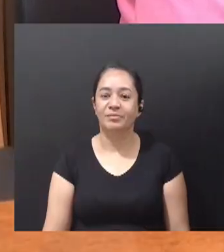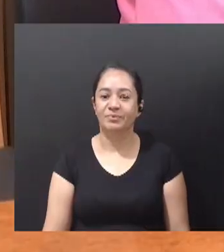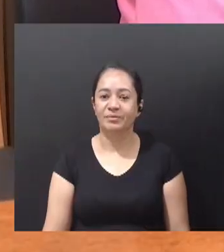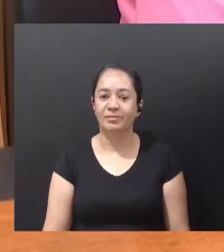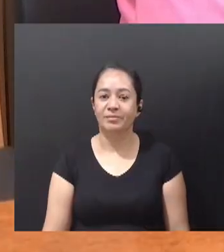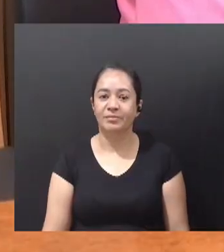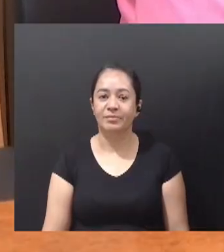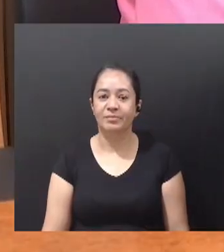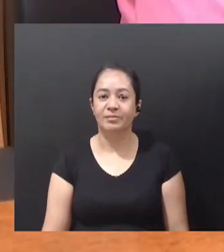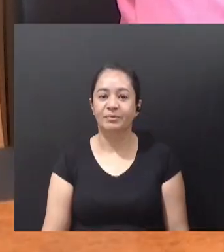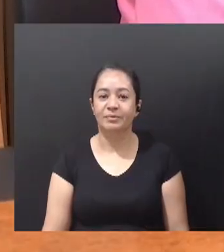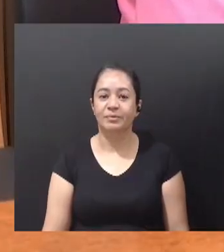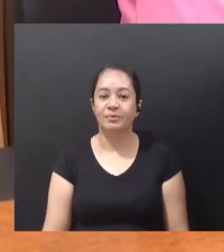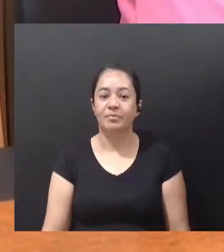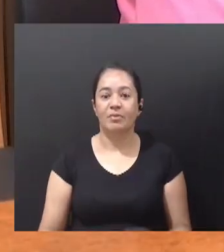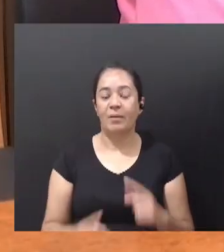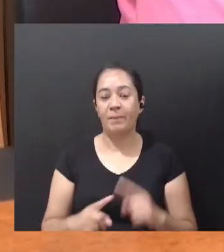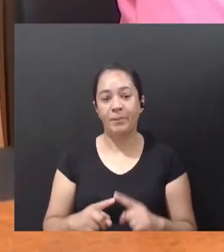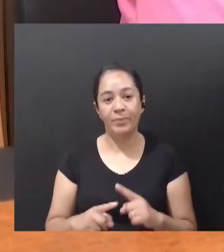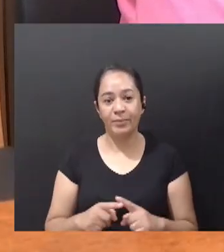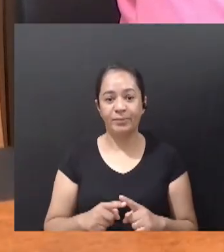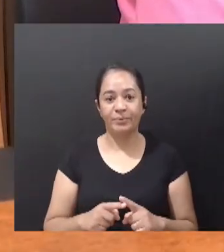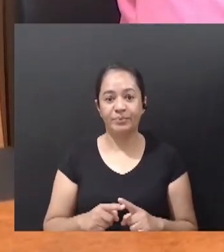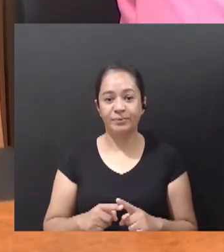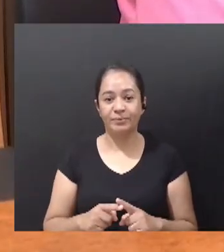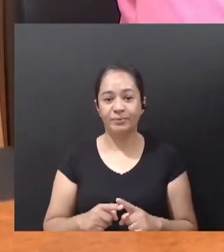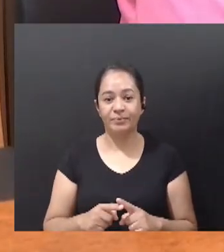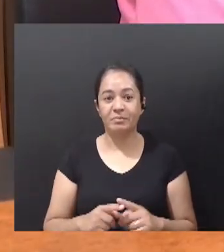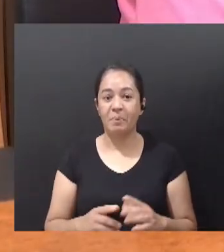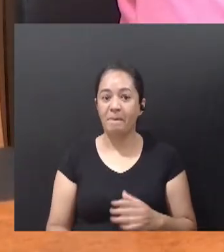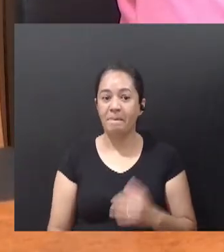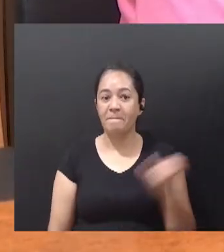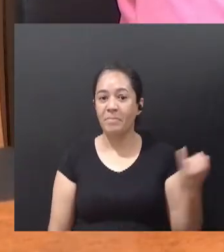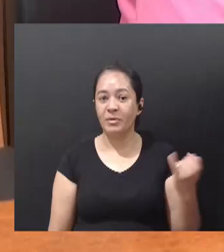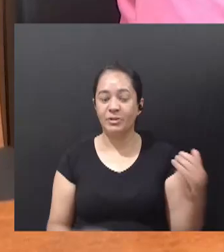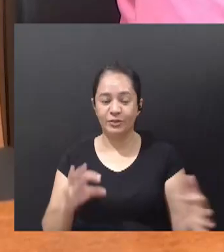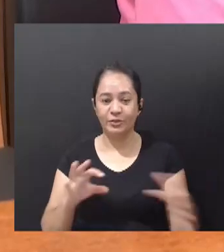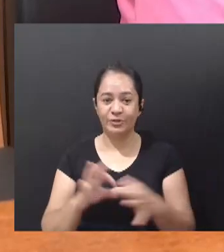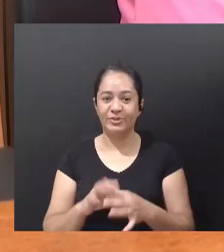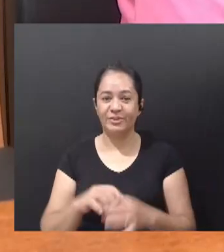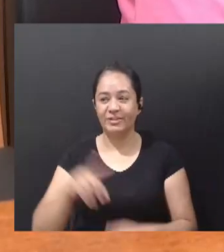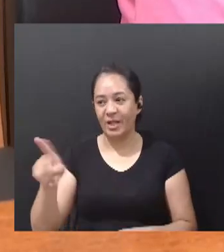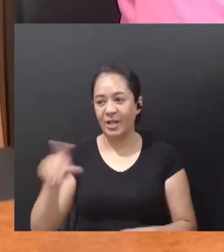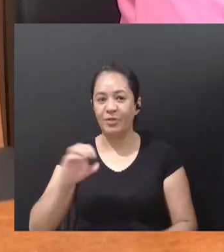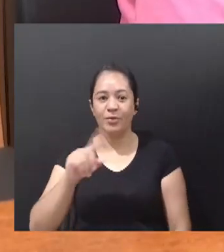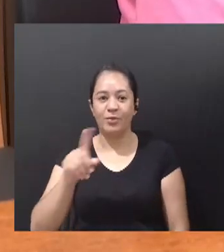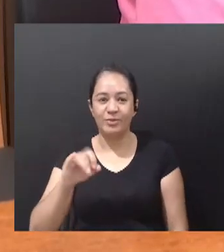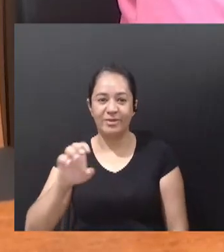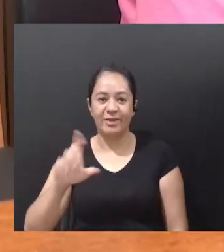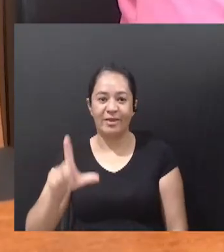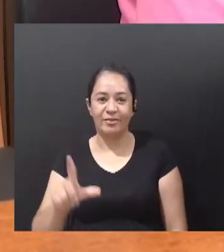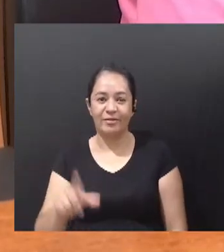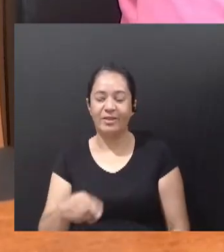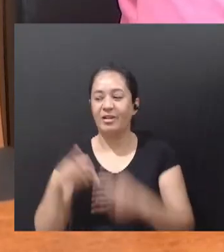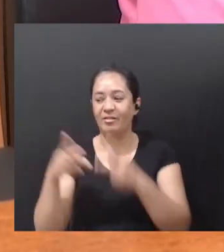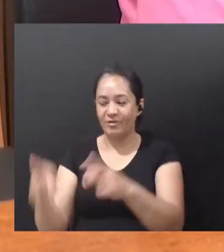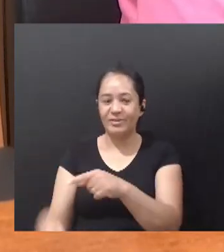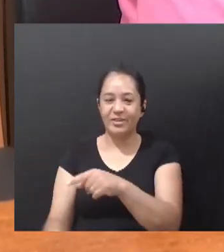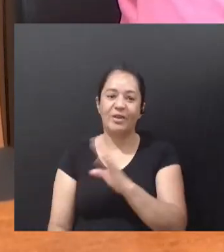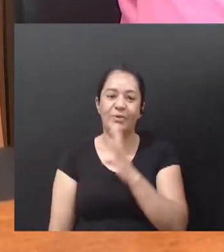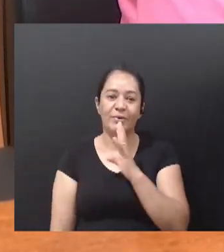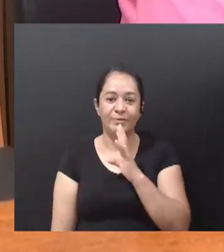passeio, porque parte importante do Conexões está no Oziel. Então, Renato vai conhecer lá.